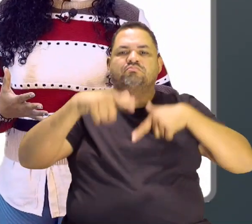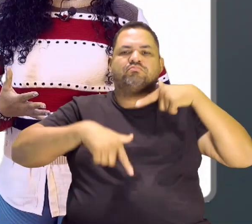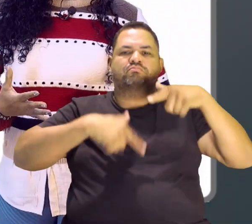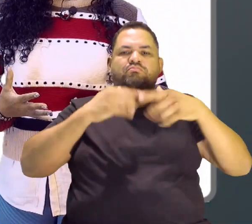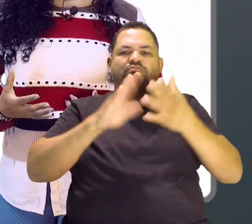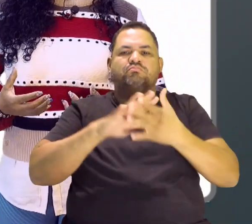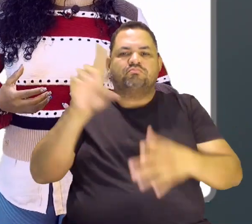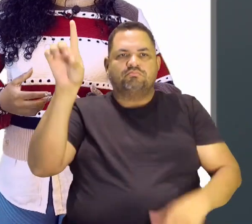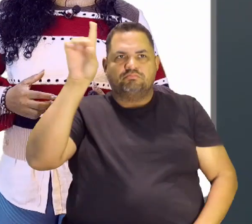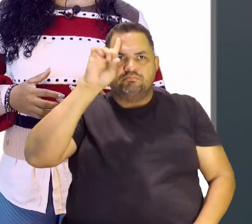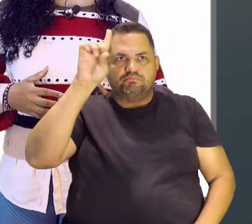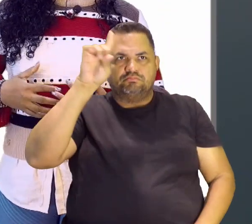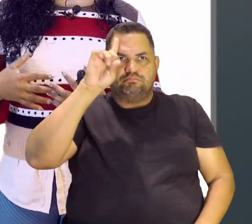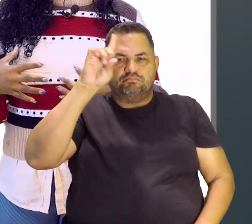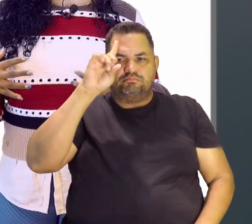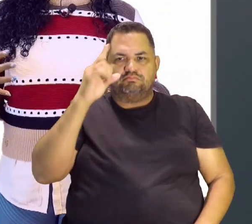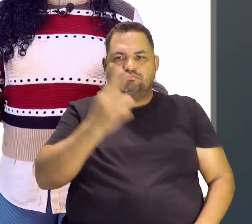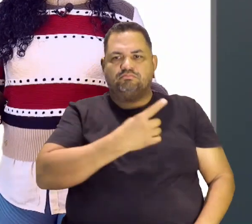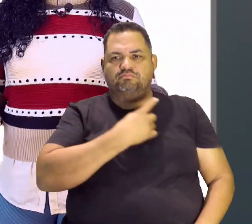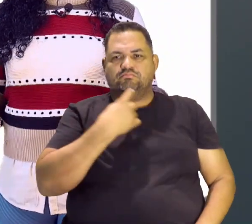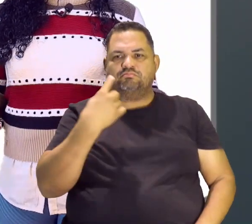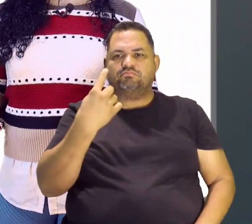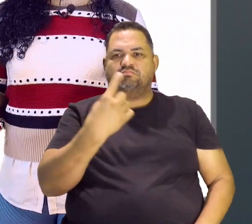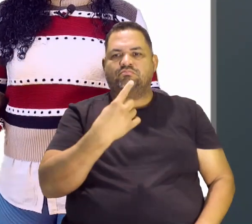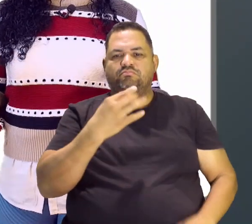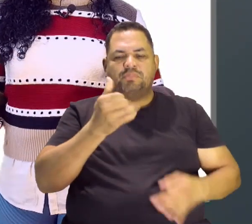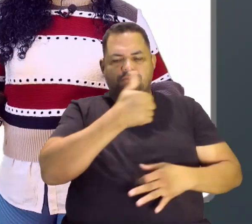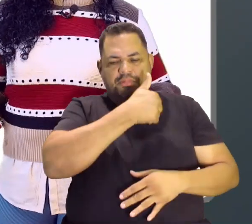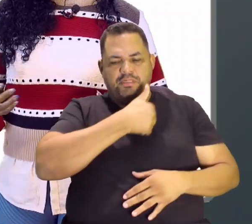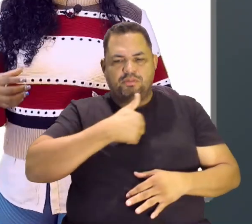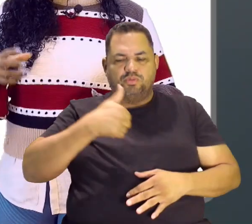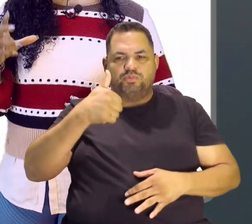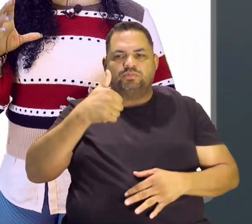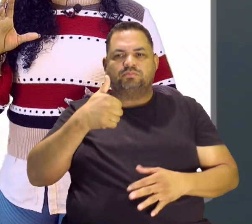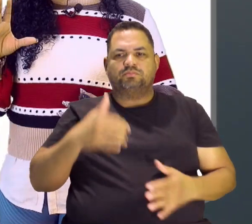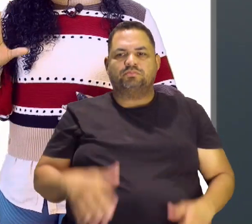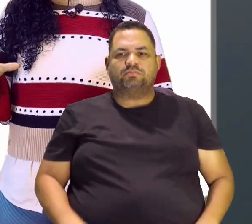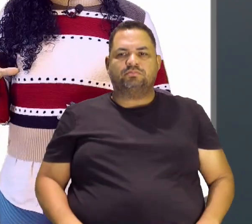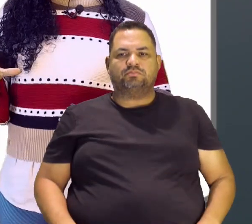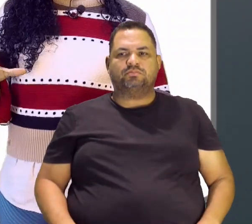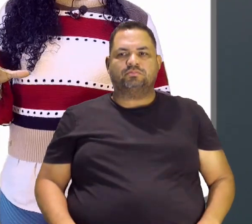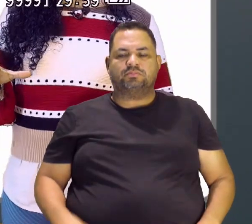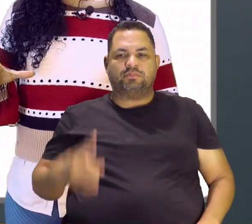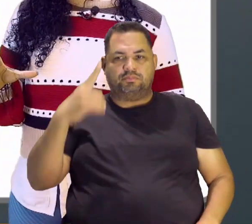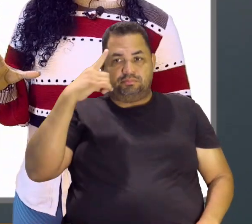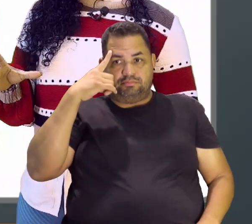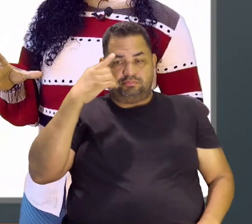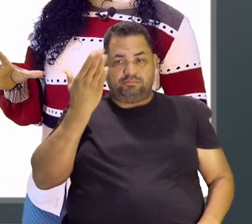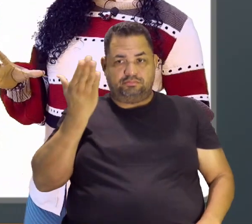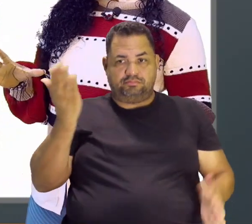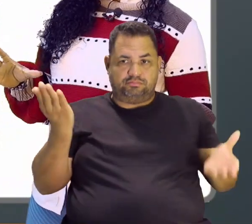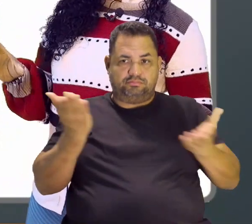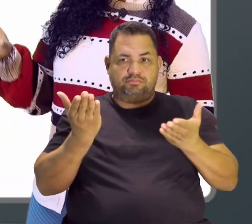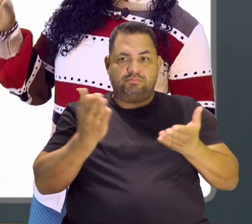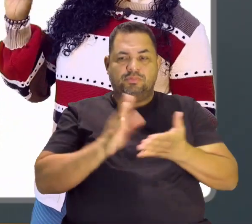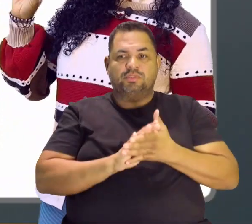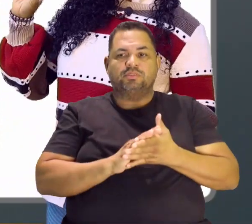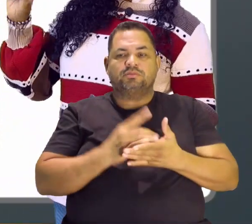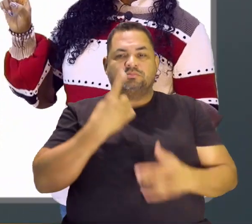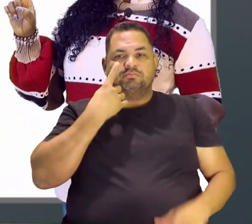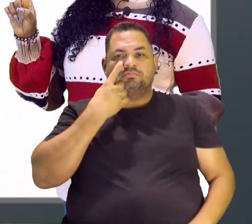diárias, né? Na nossa melhor performance, né? E ainda pensando sobre isso, agora a gente vai ver um